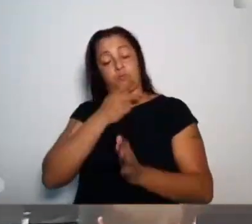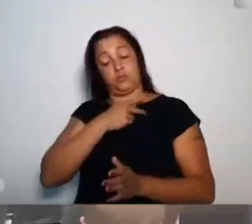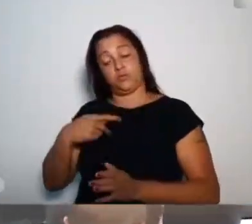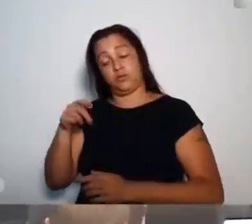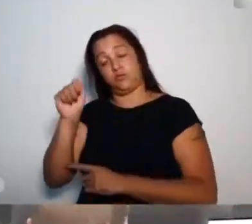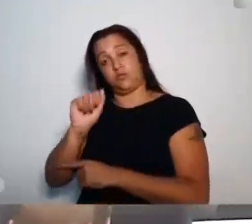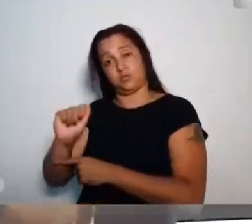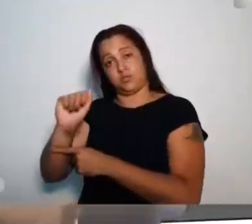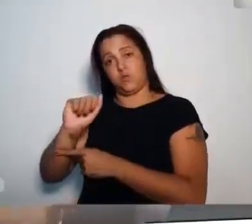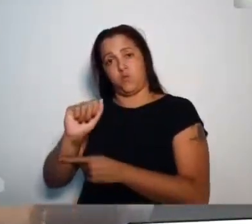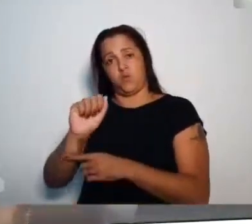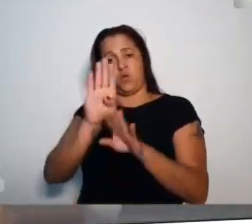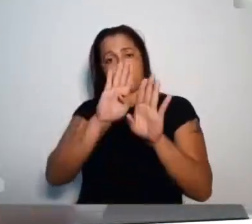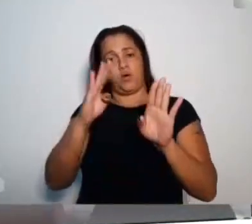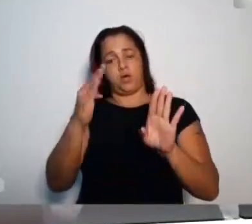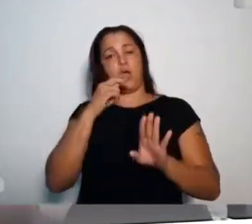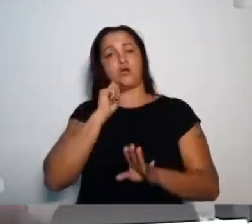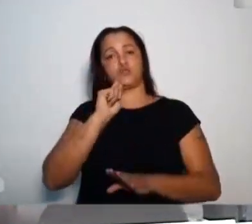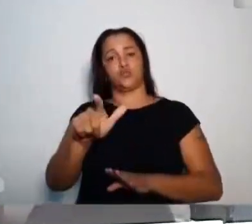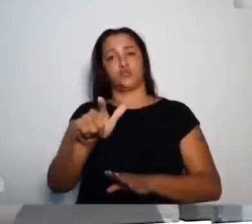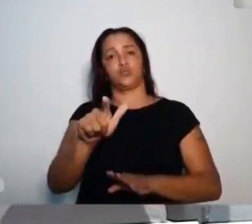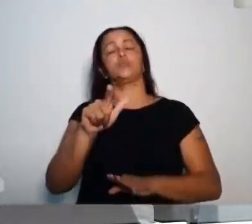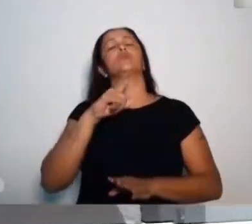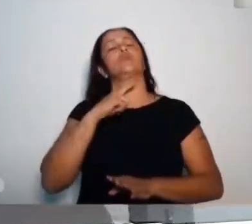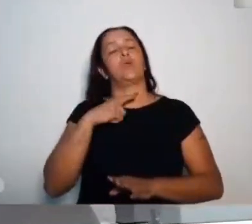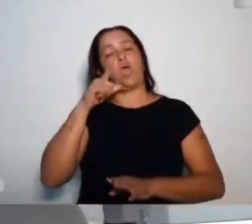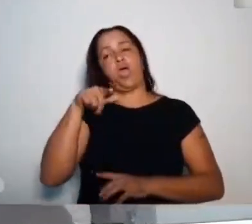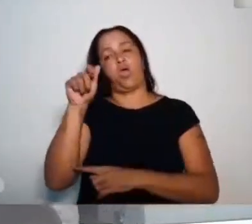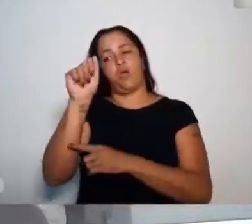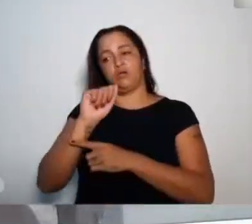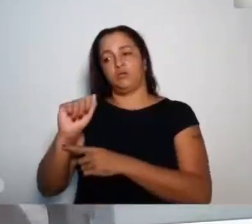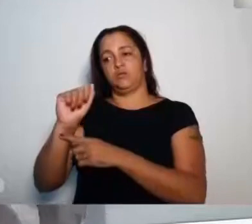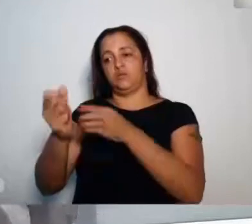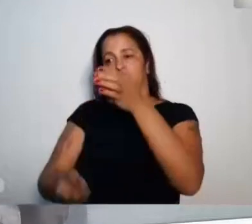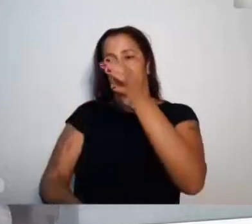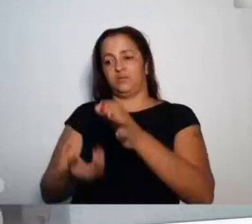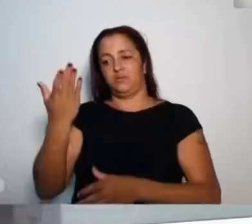que é uma associação que foi criada